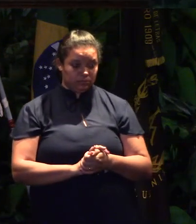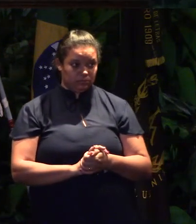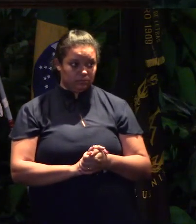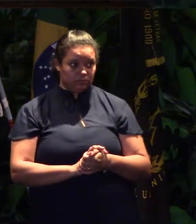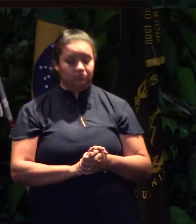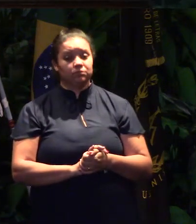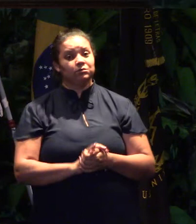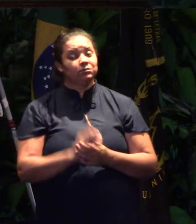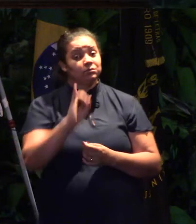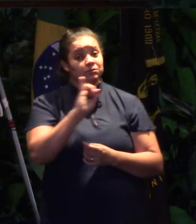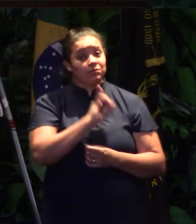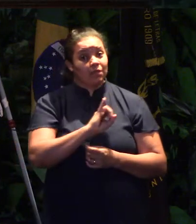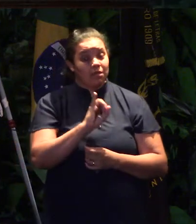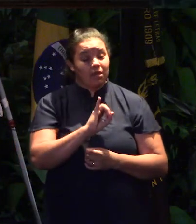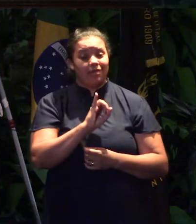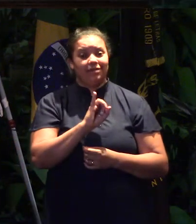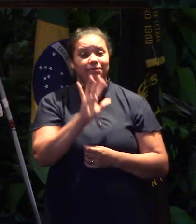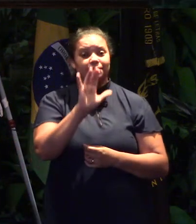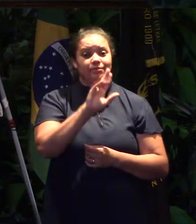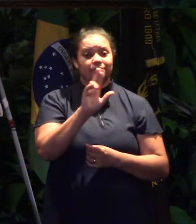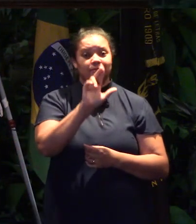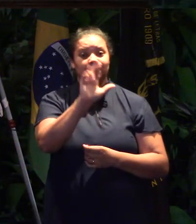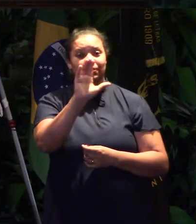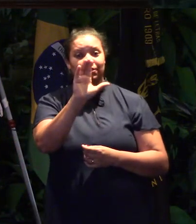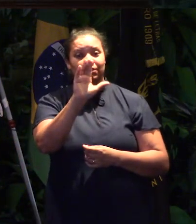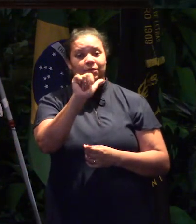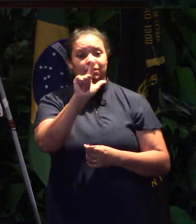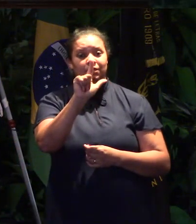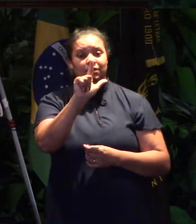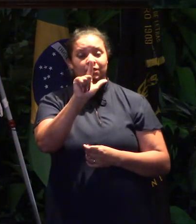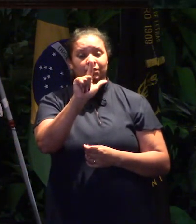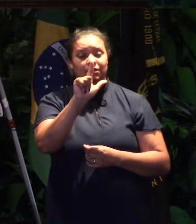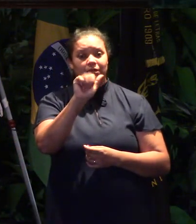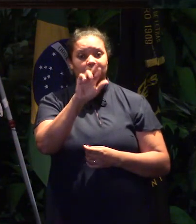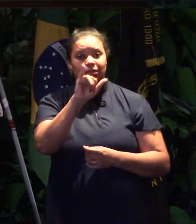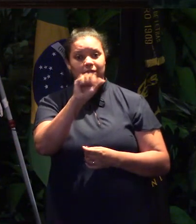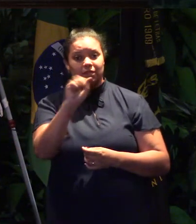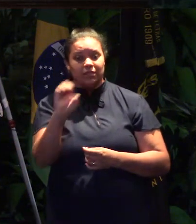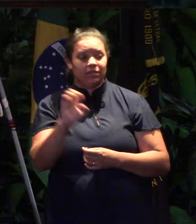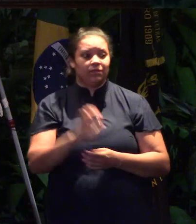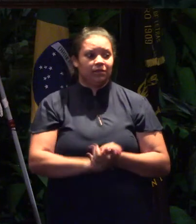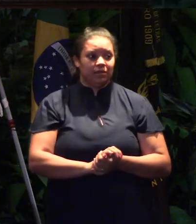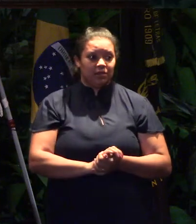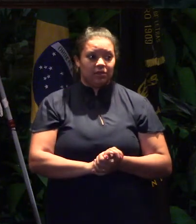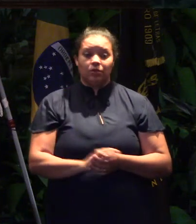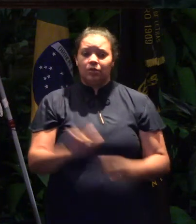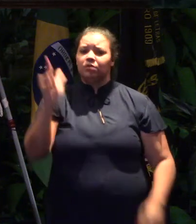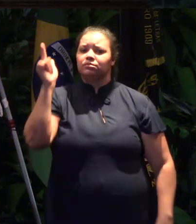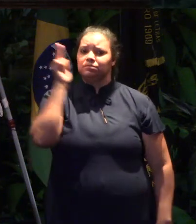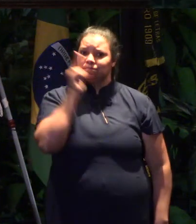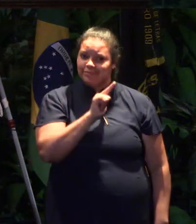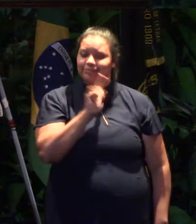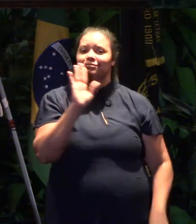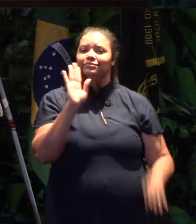Oi, Flávio. É Clarice. Marinha. Primeira coisa, parabenizar, porque você alcançou o objetivo do